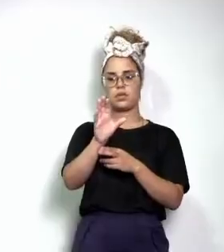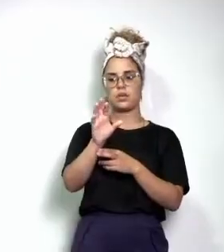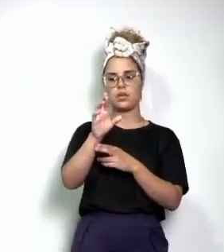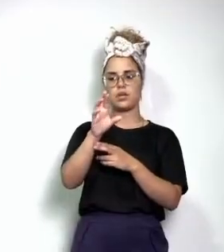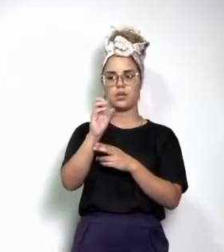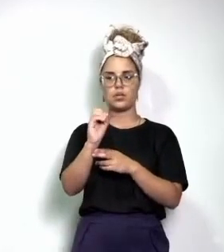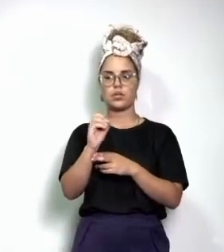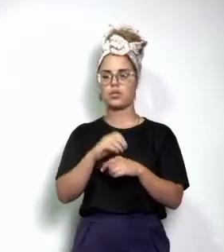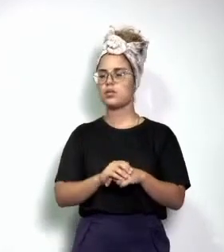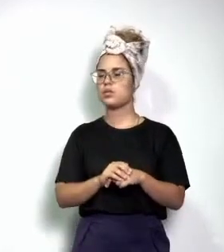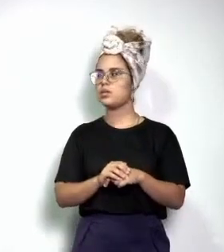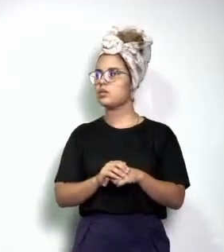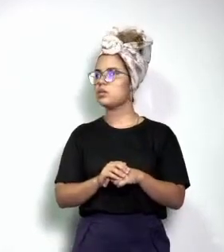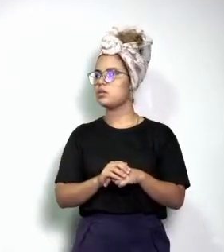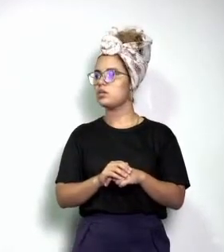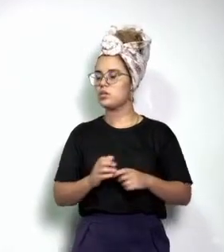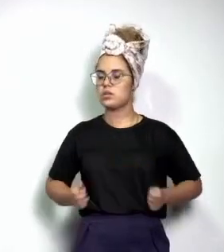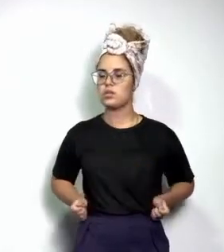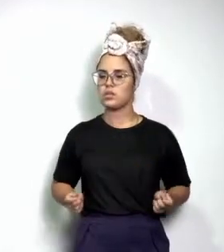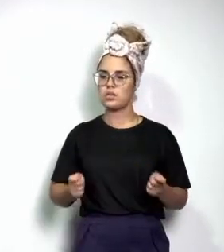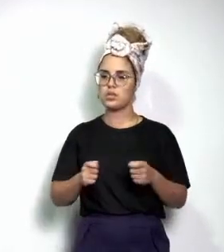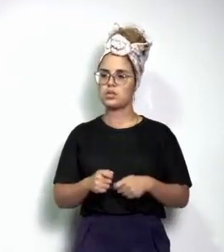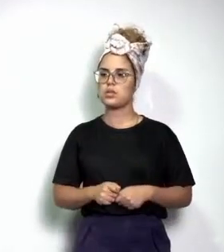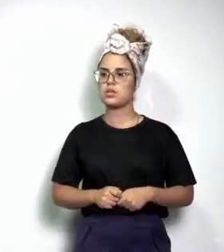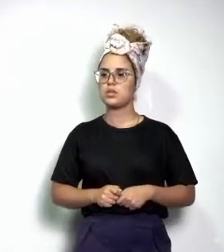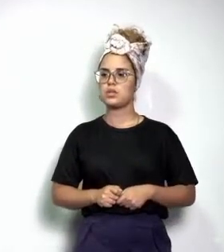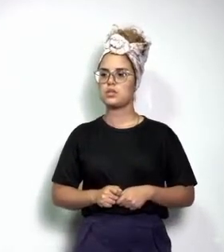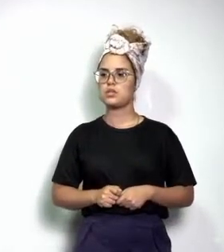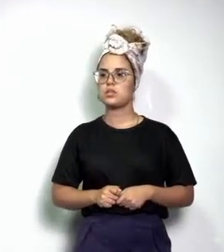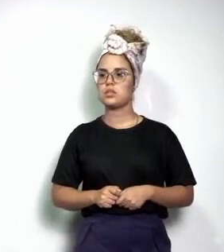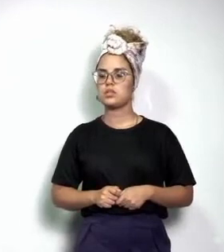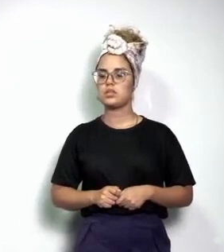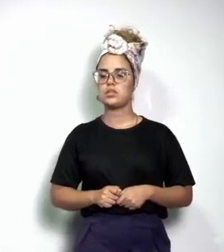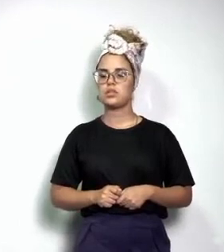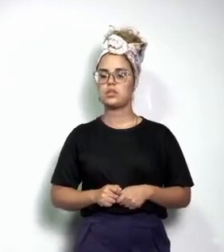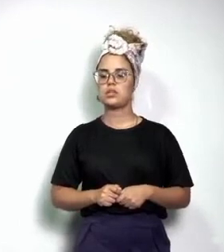Cinta Hellermann é aquelas... Os enfarcas gatos, né?